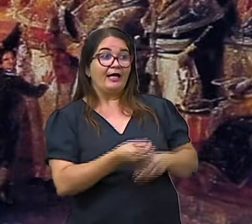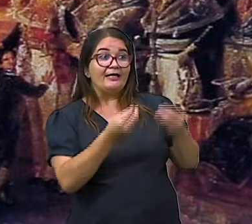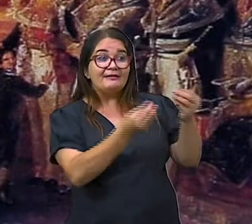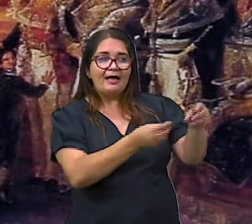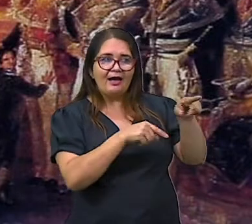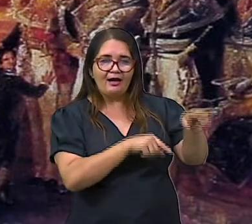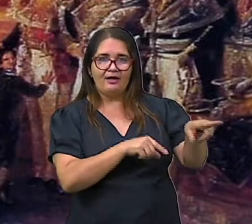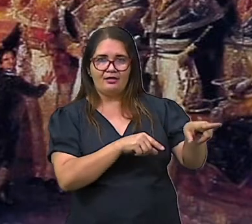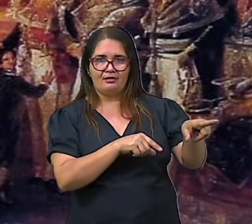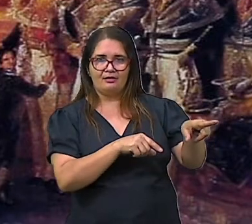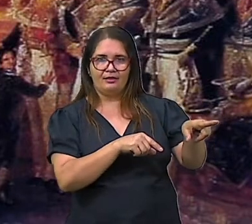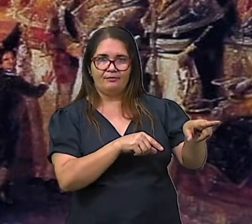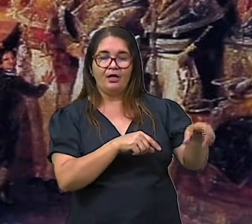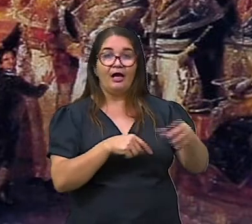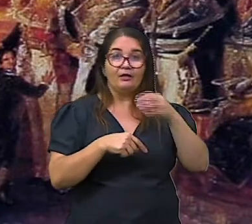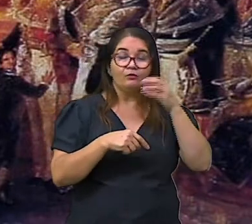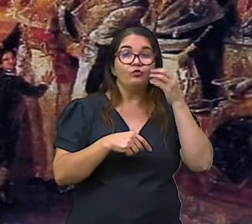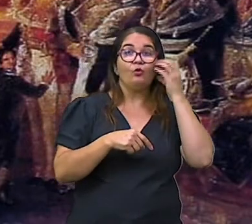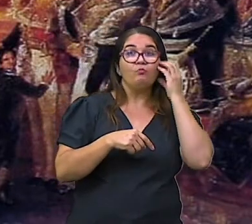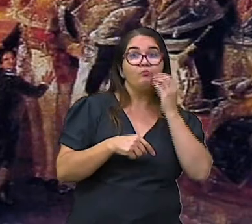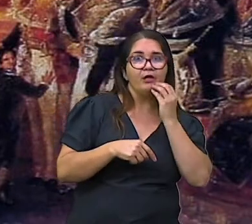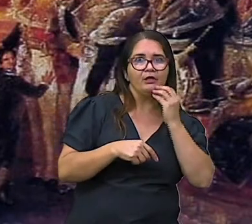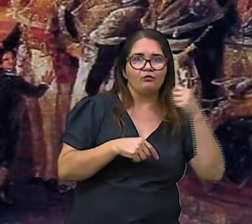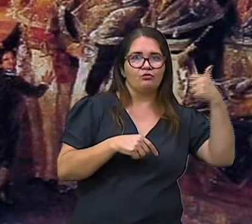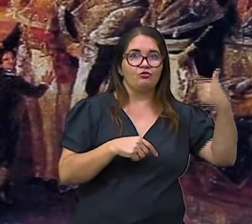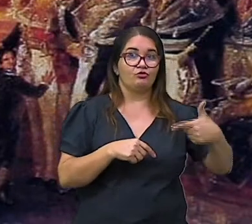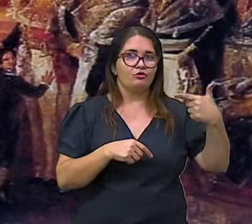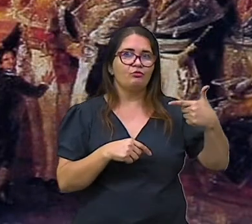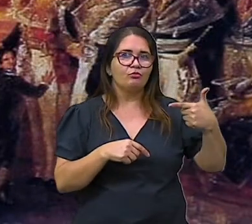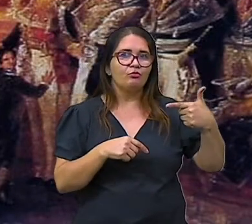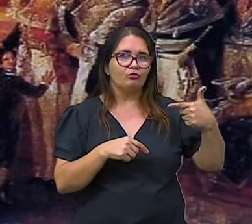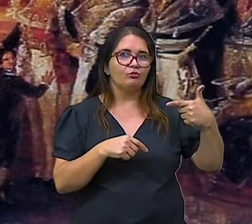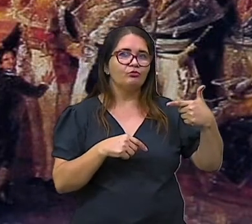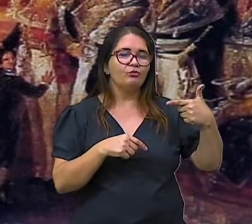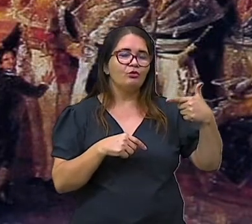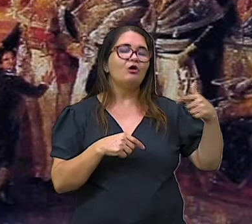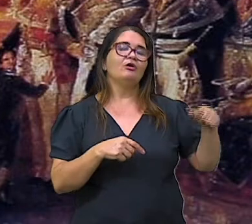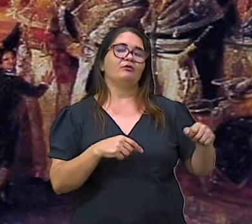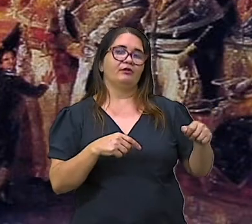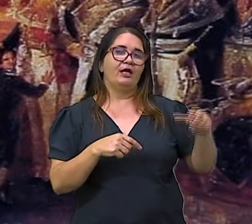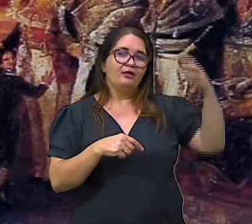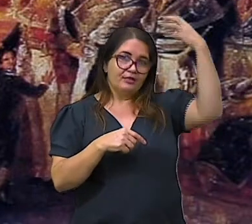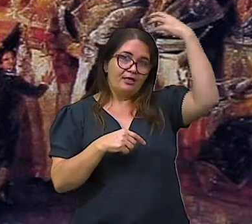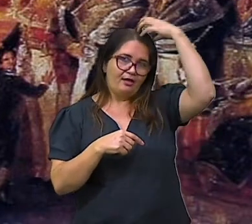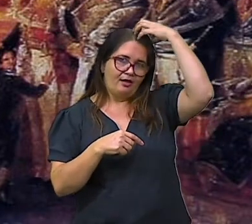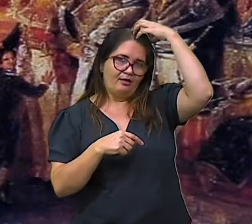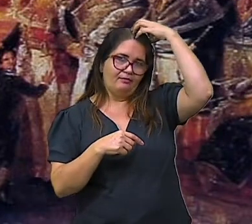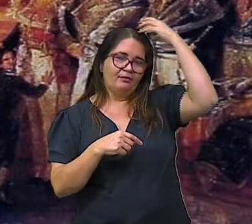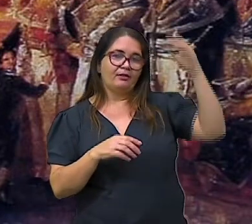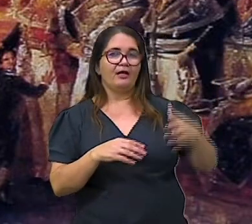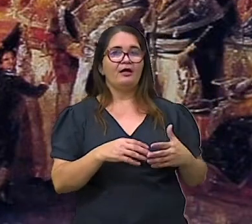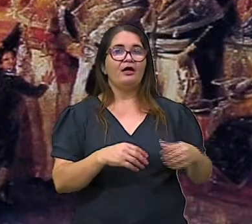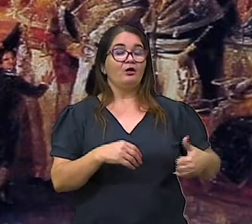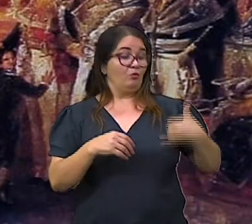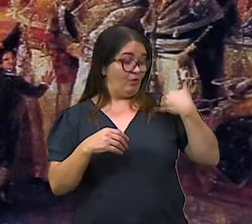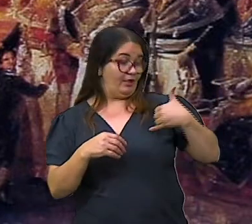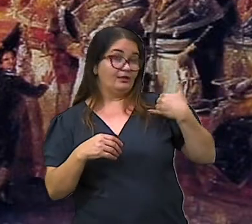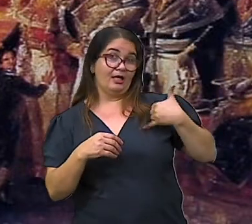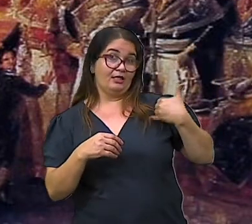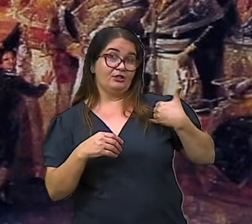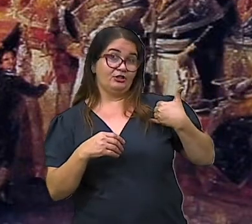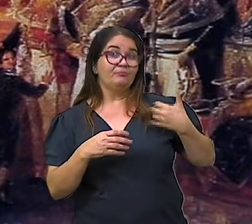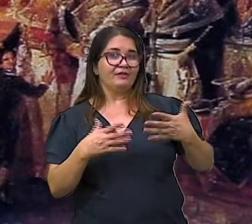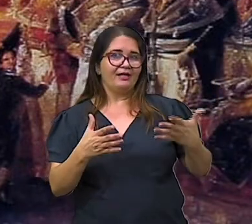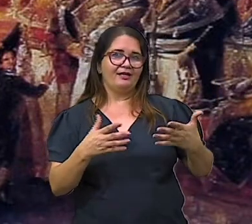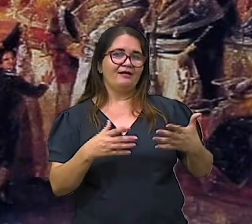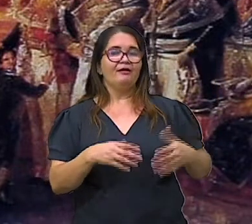em 1840, dando início ao segundo reinado do Império